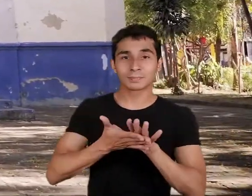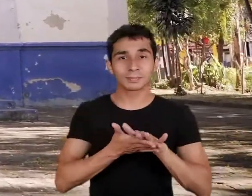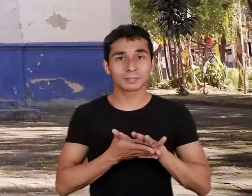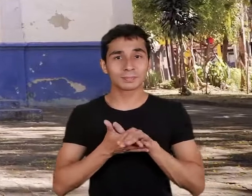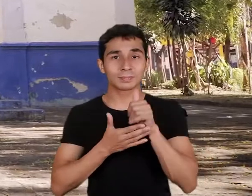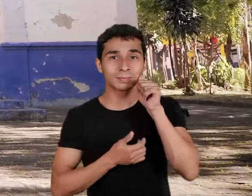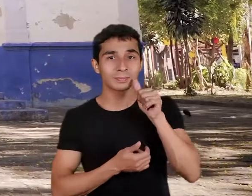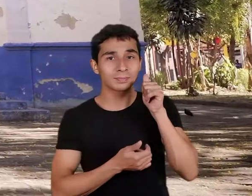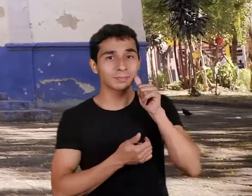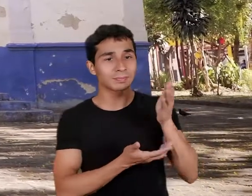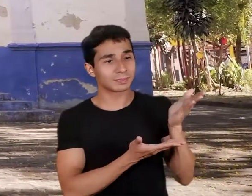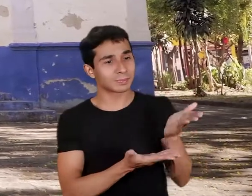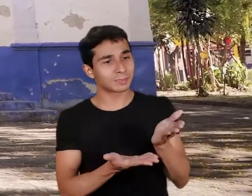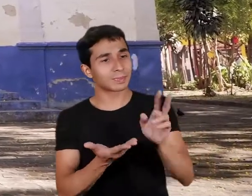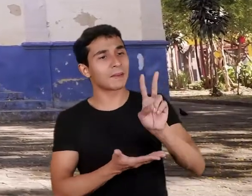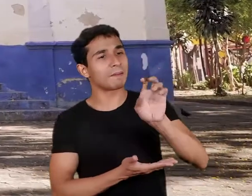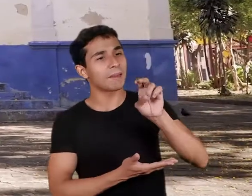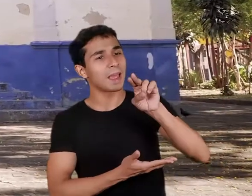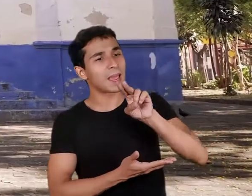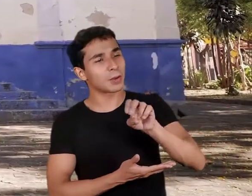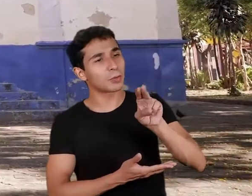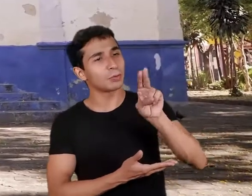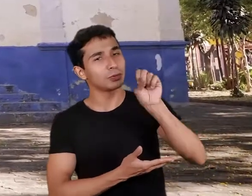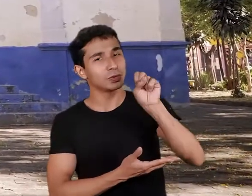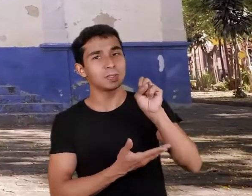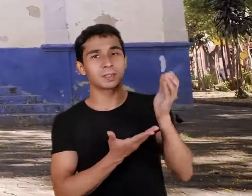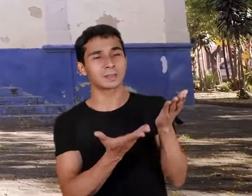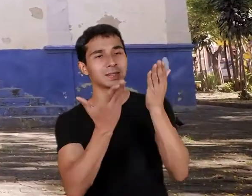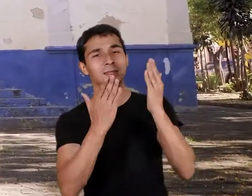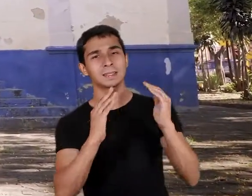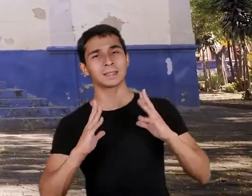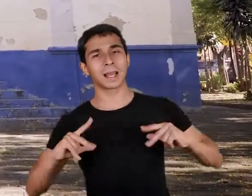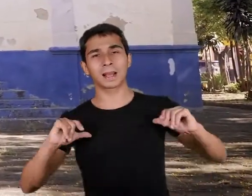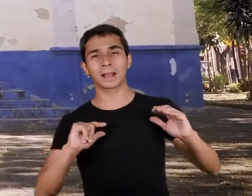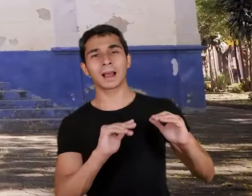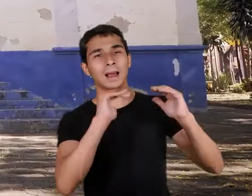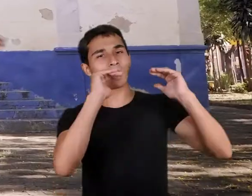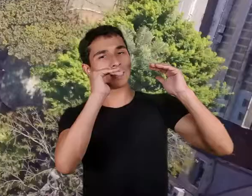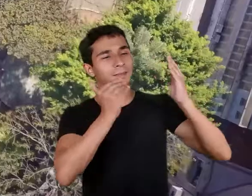Ela é a Vênus desses lãs sagrado.